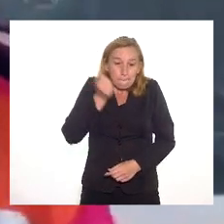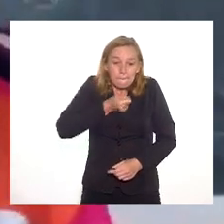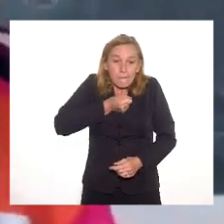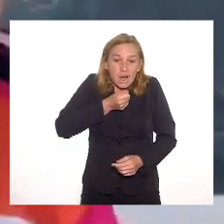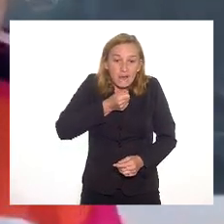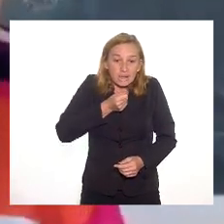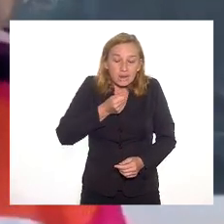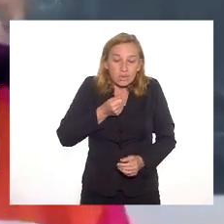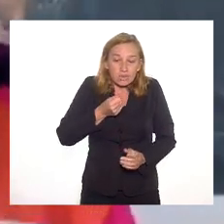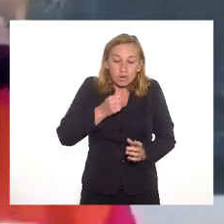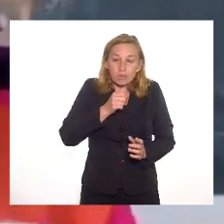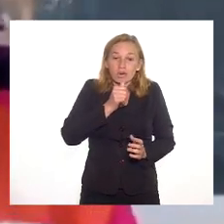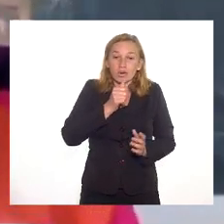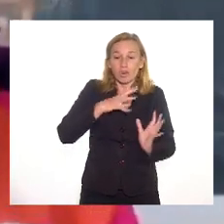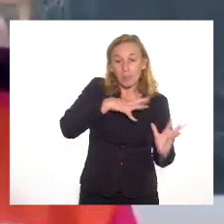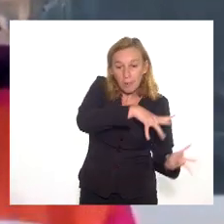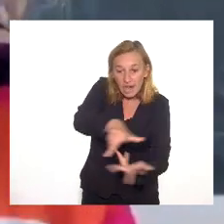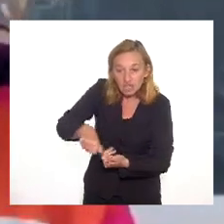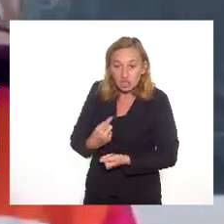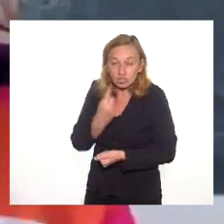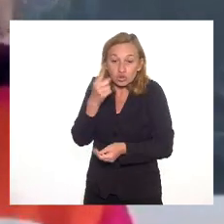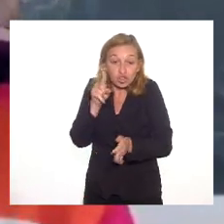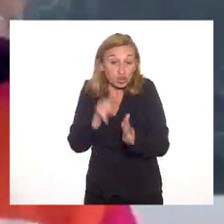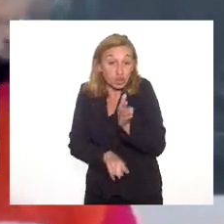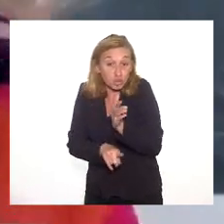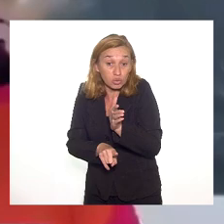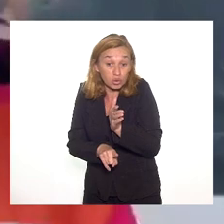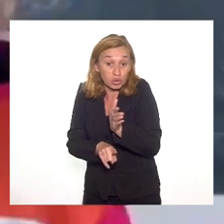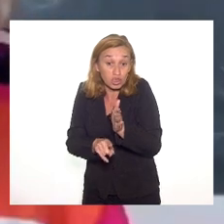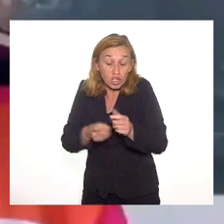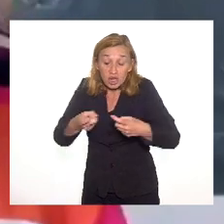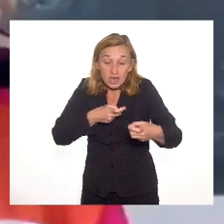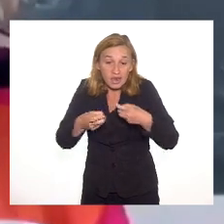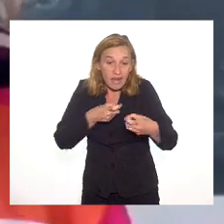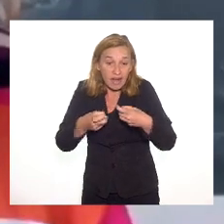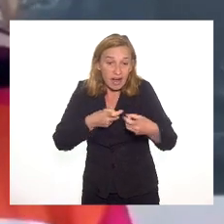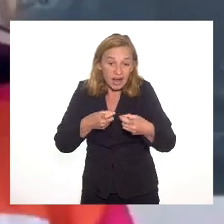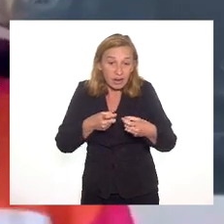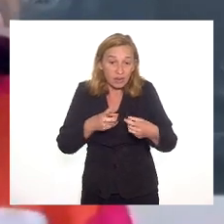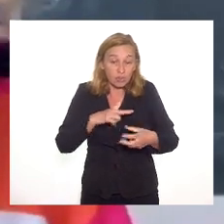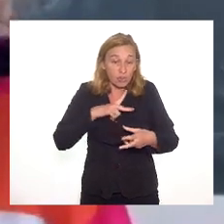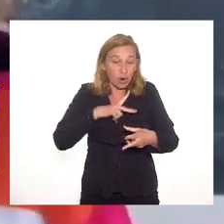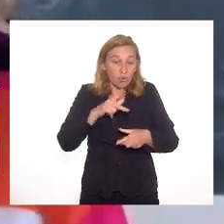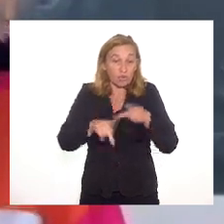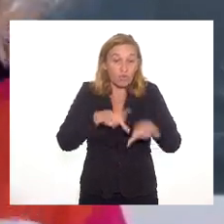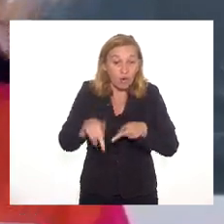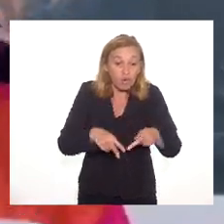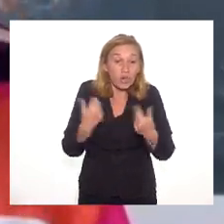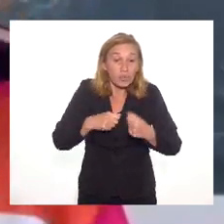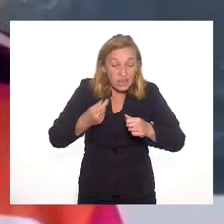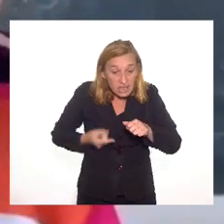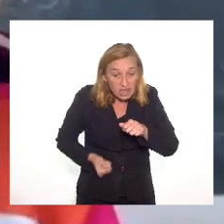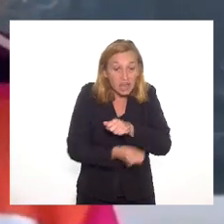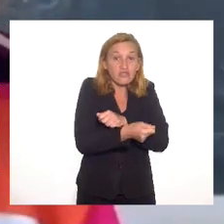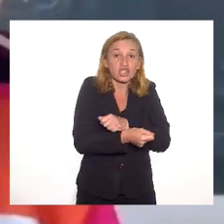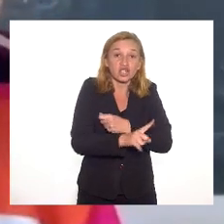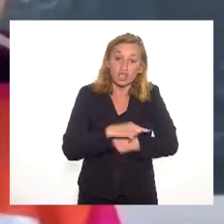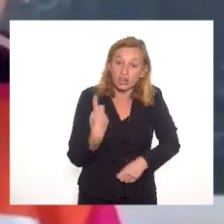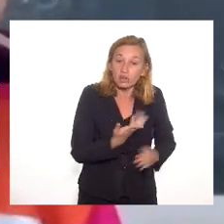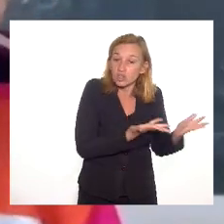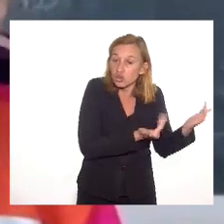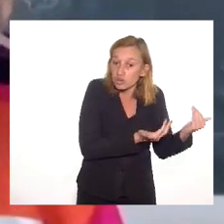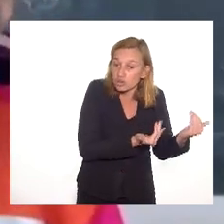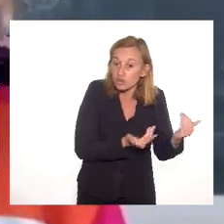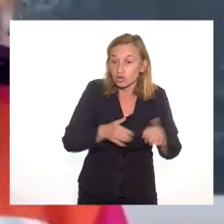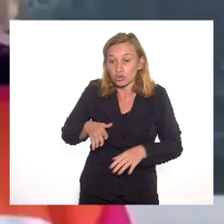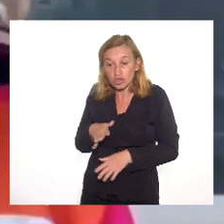reduziu suas taxas de criminalidade e letalidade abrindo guerra com a sua população. É preciso investir na nossa juventude de